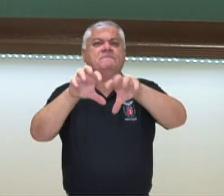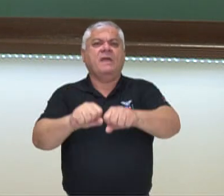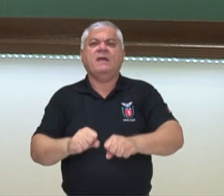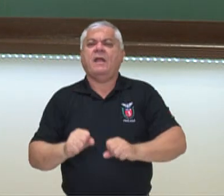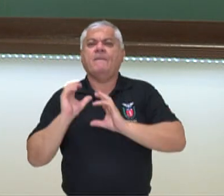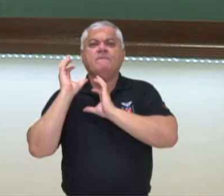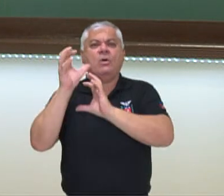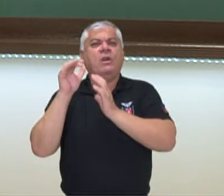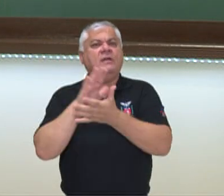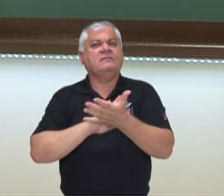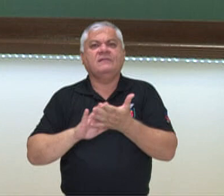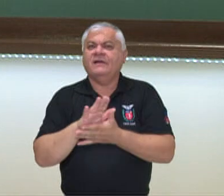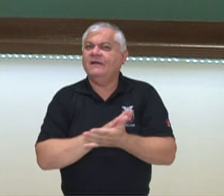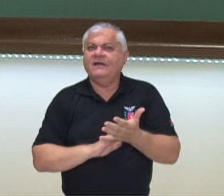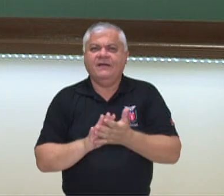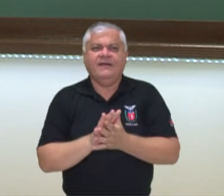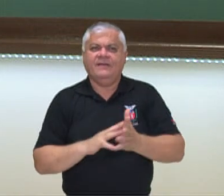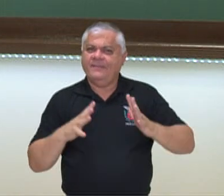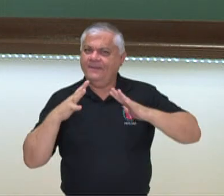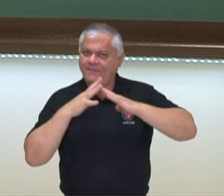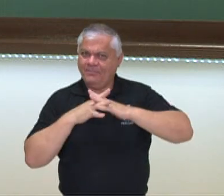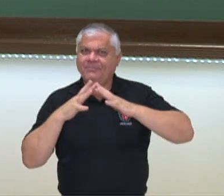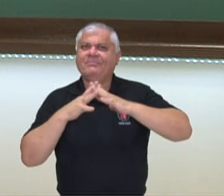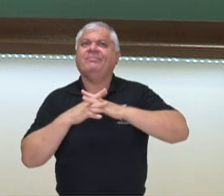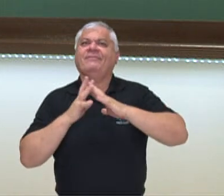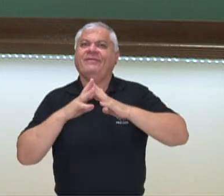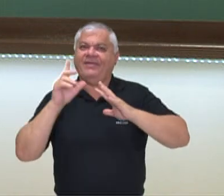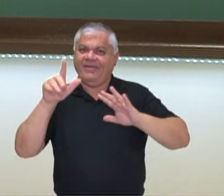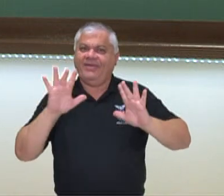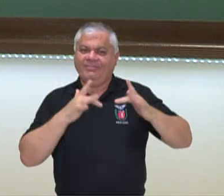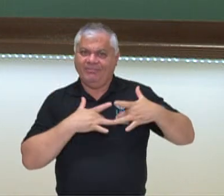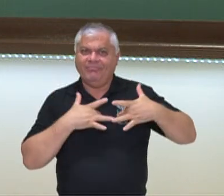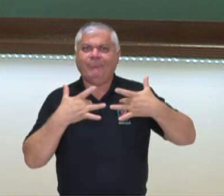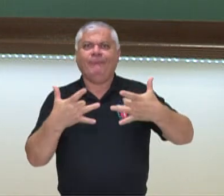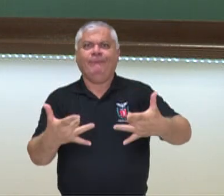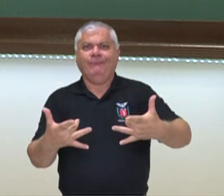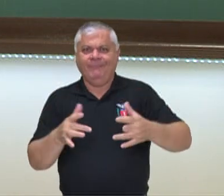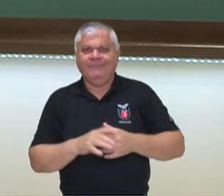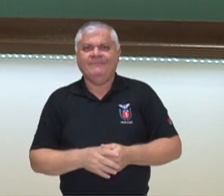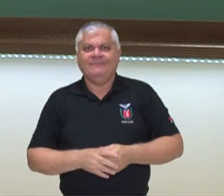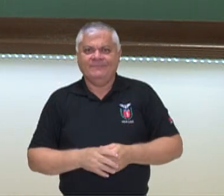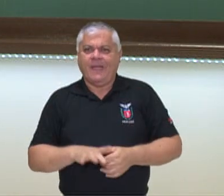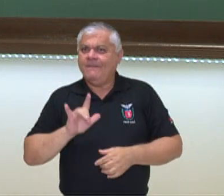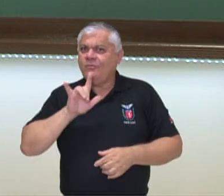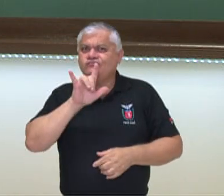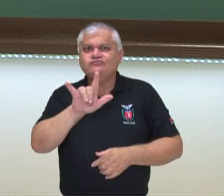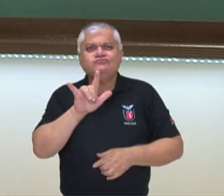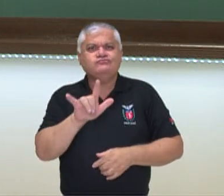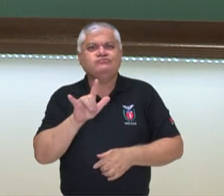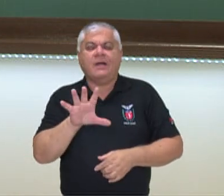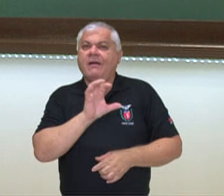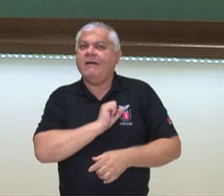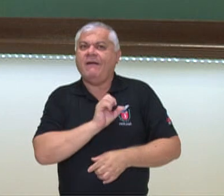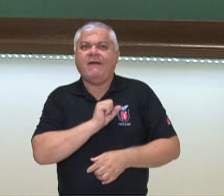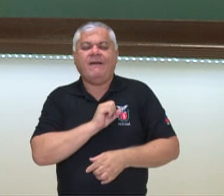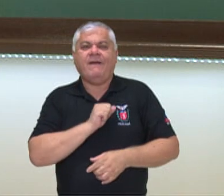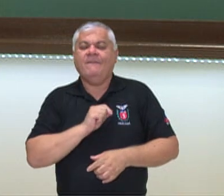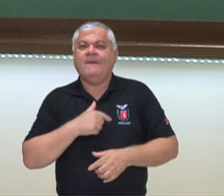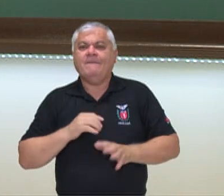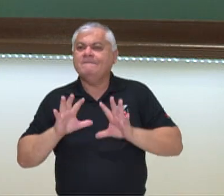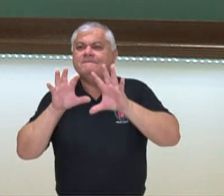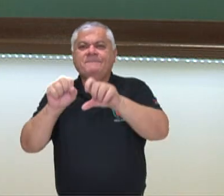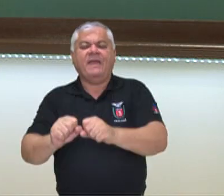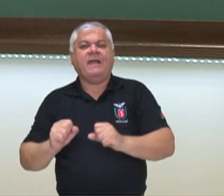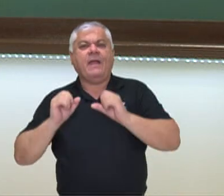bola. Veja como é isso, né? Isso que é uma dedicação tática. Você pensa num outro esporte, ou por exemplo no